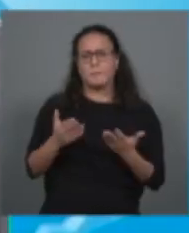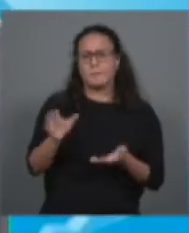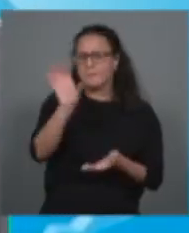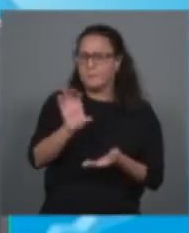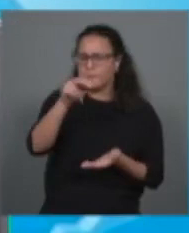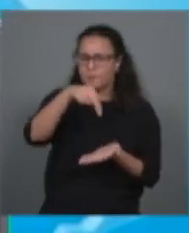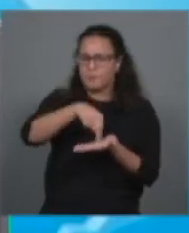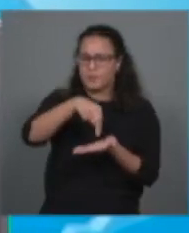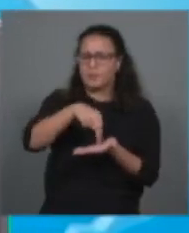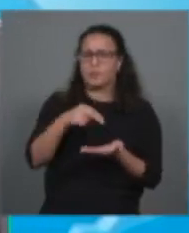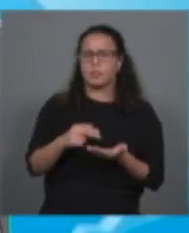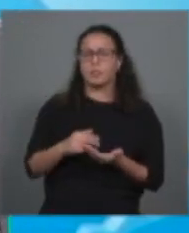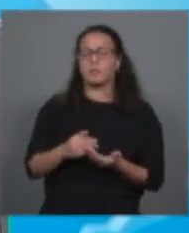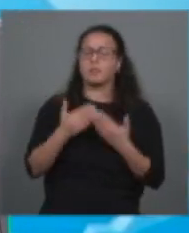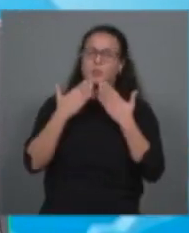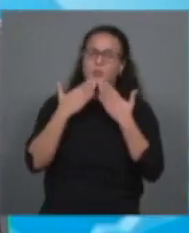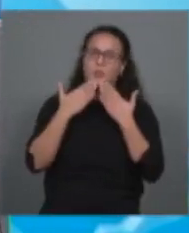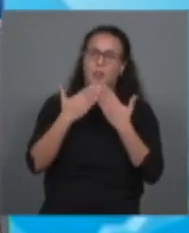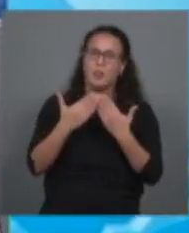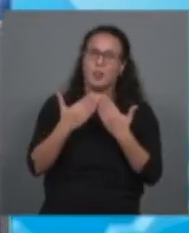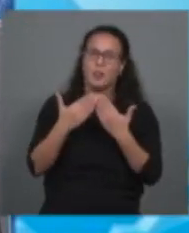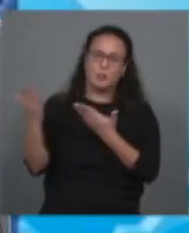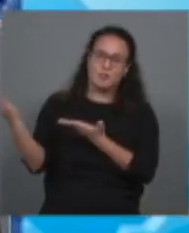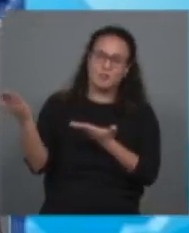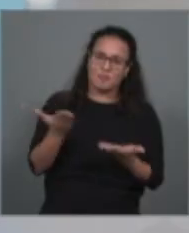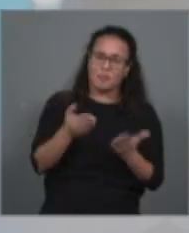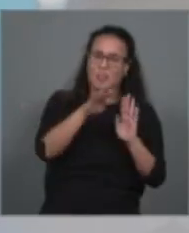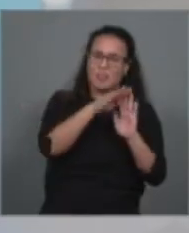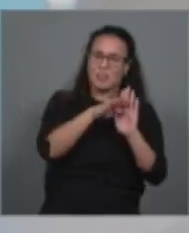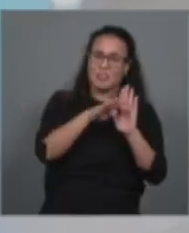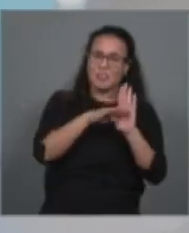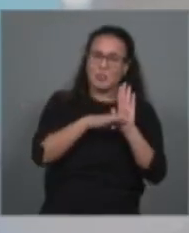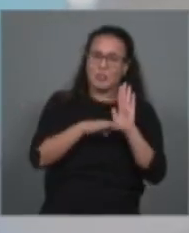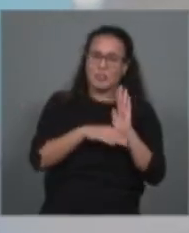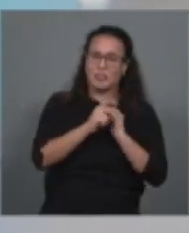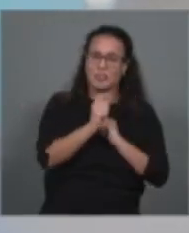temáticas e as nossas ações. Muito obrigado por ter estado aqui no programa Eclésia.